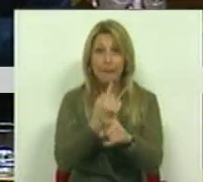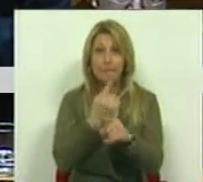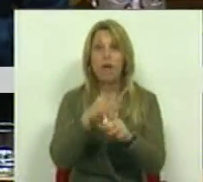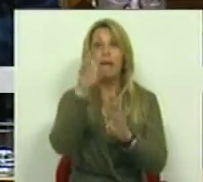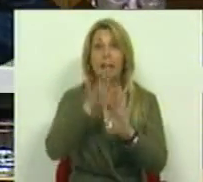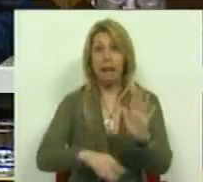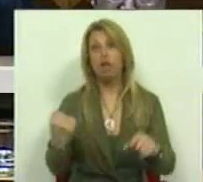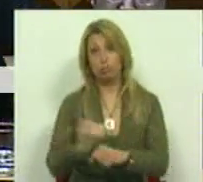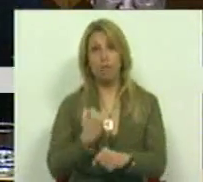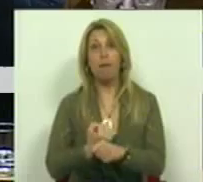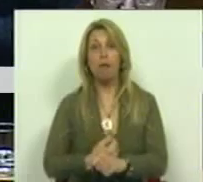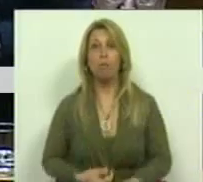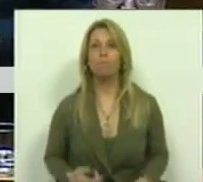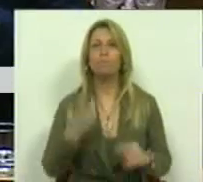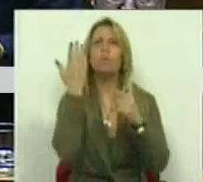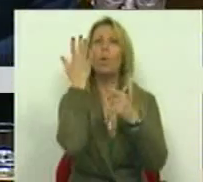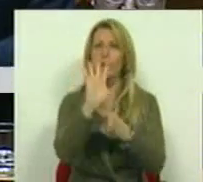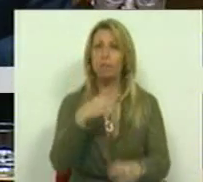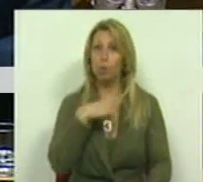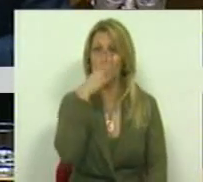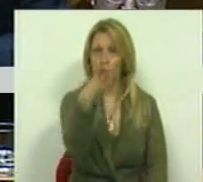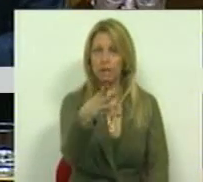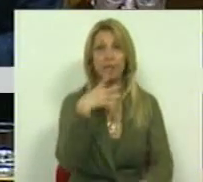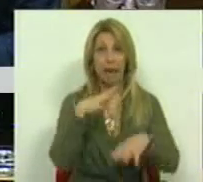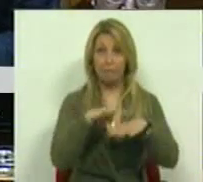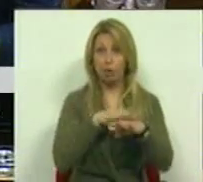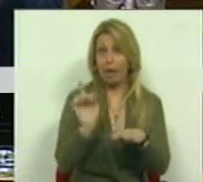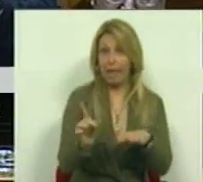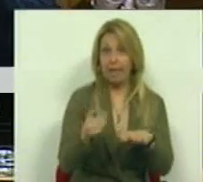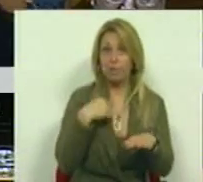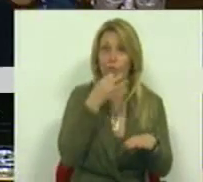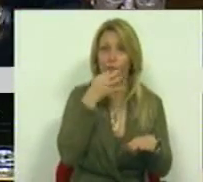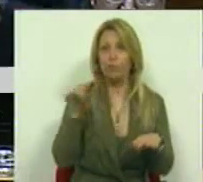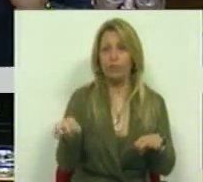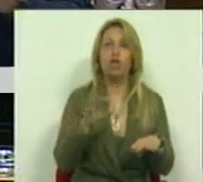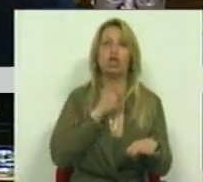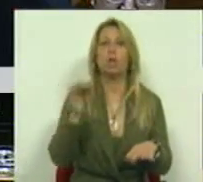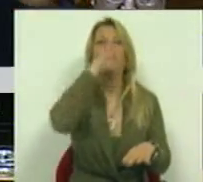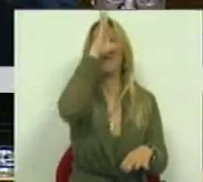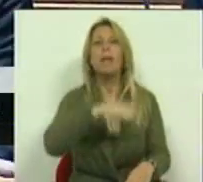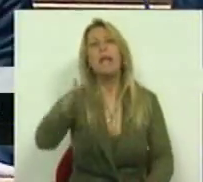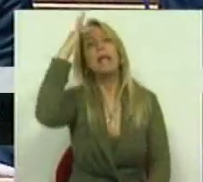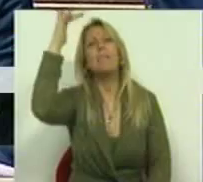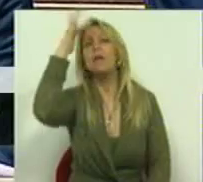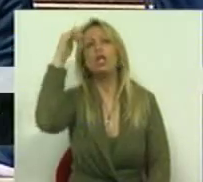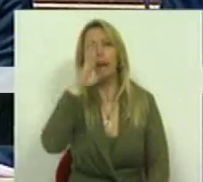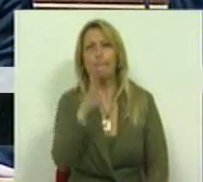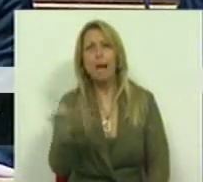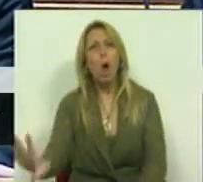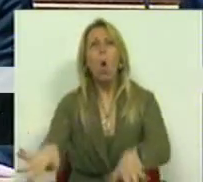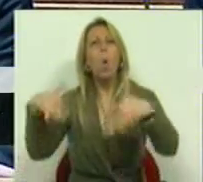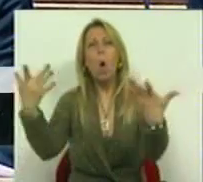regras de trabalho. No exemplo que lhe estou a dar desse administrador, Sr. Primeiro-Ministro, imagine que se aplicava qualquer regra do